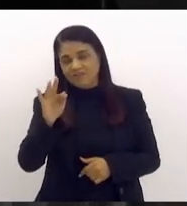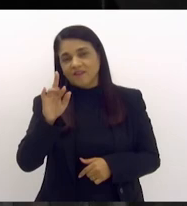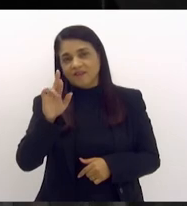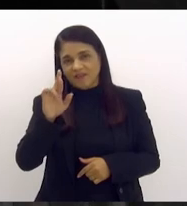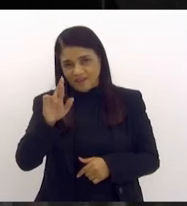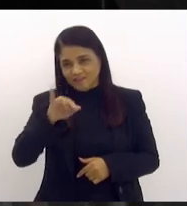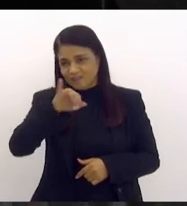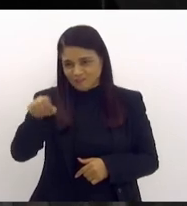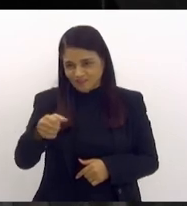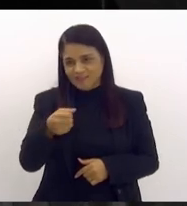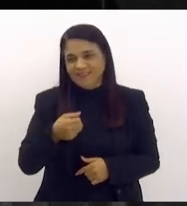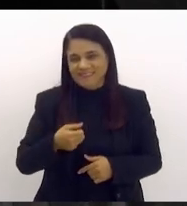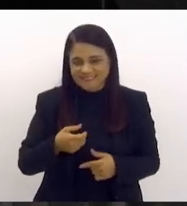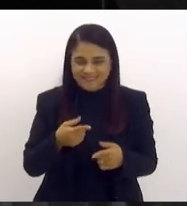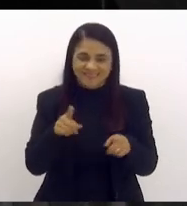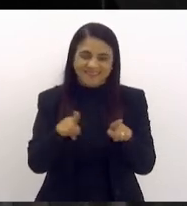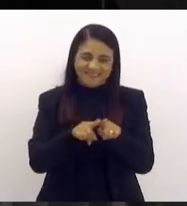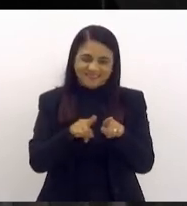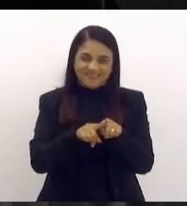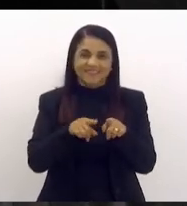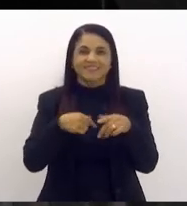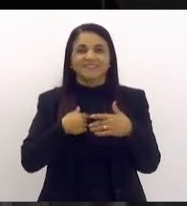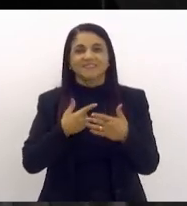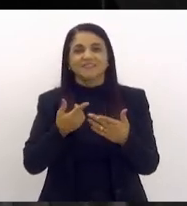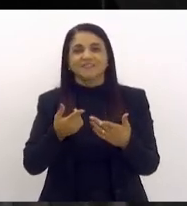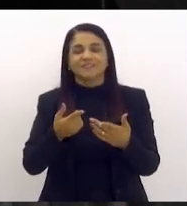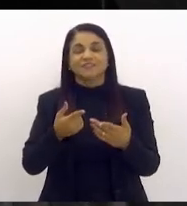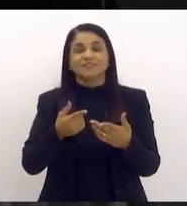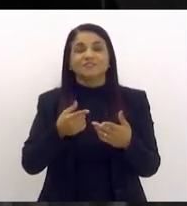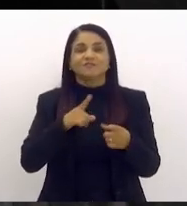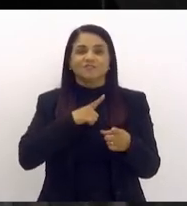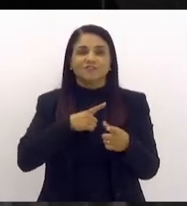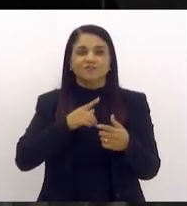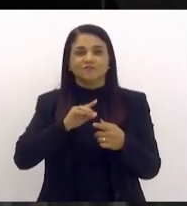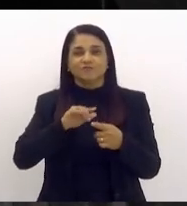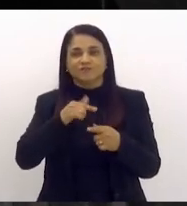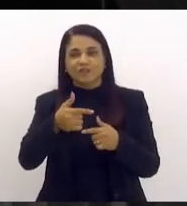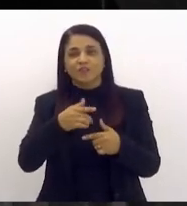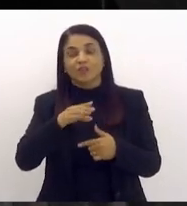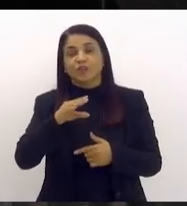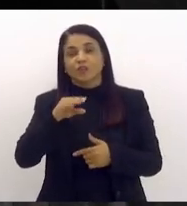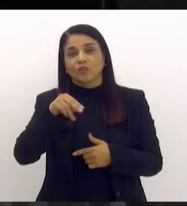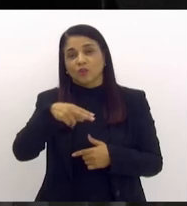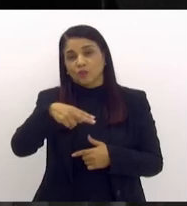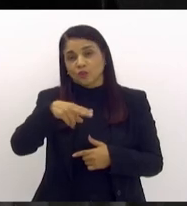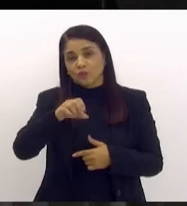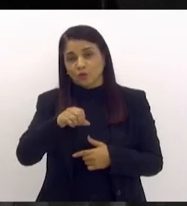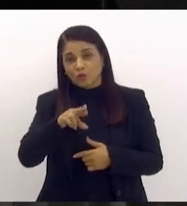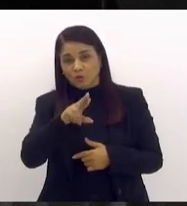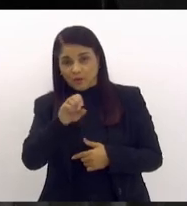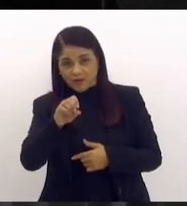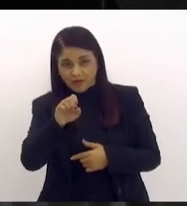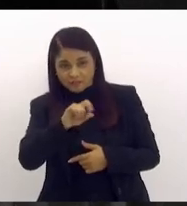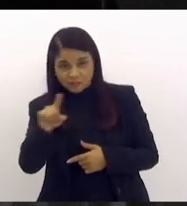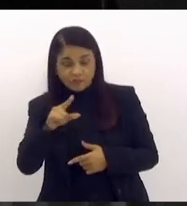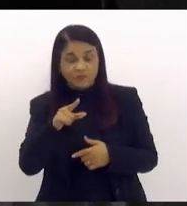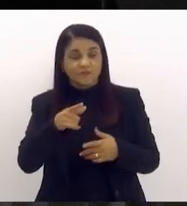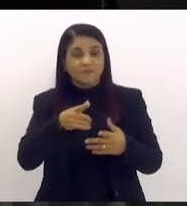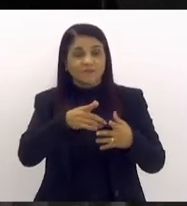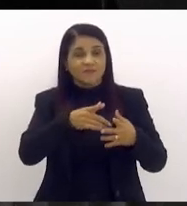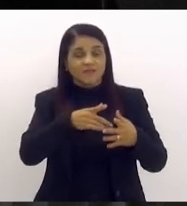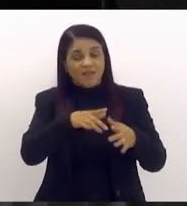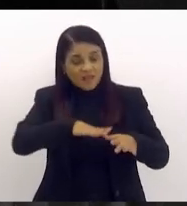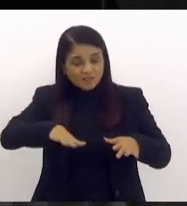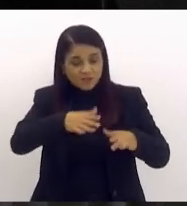do lado de cá o Instituto Federal Fluminense do do outro lado norte Noroeste né Eh eh região litorânea e o próprio